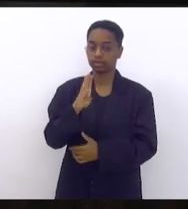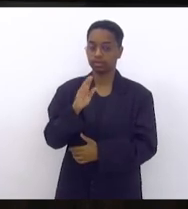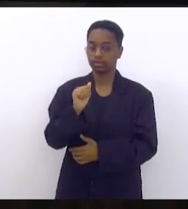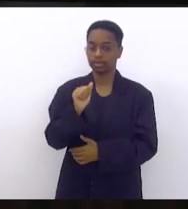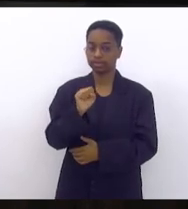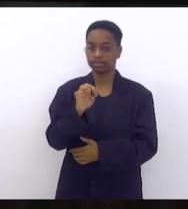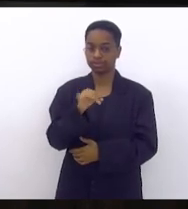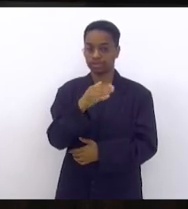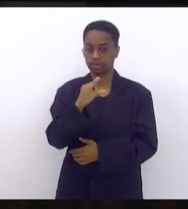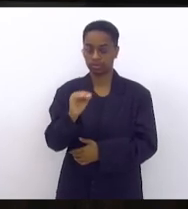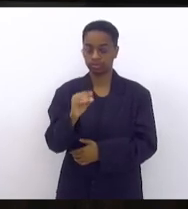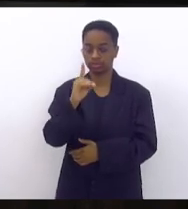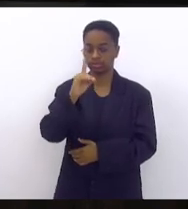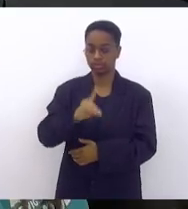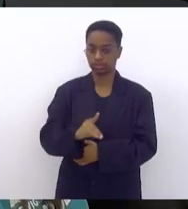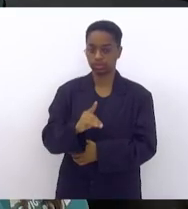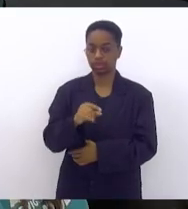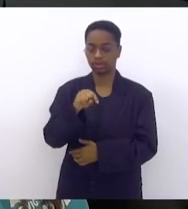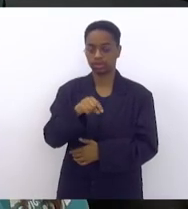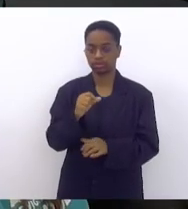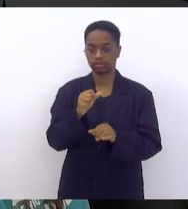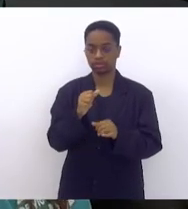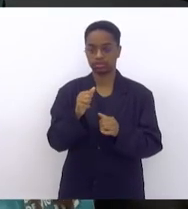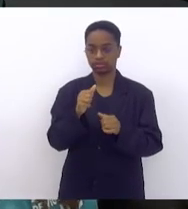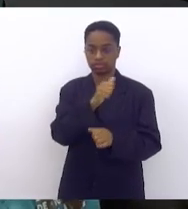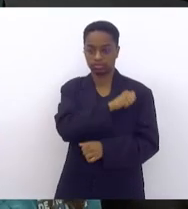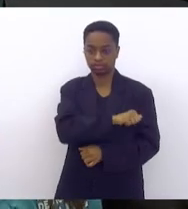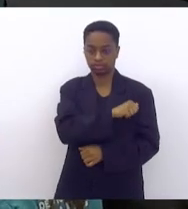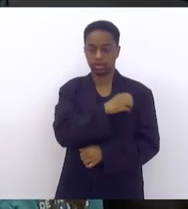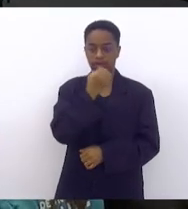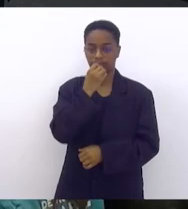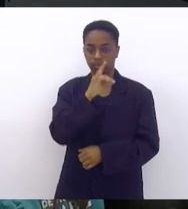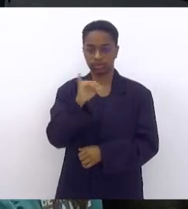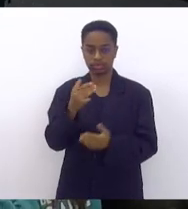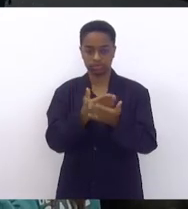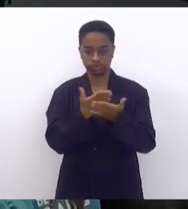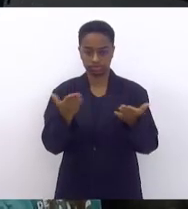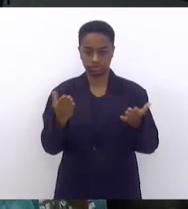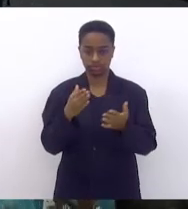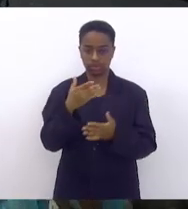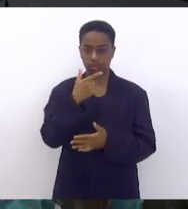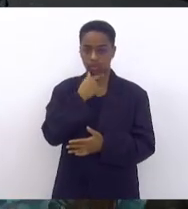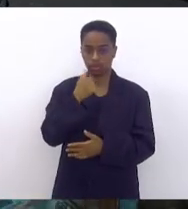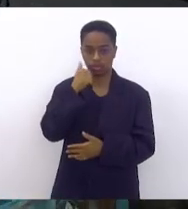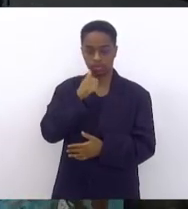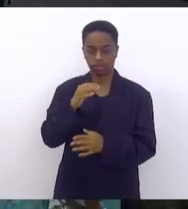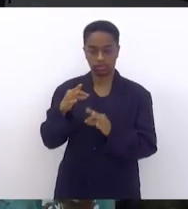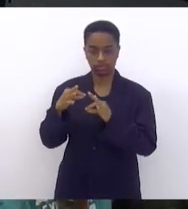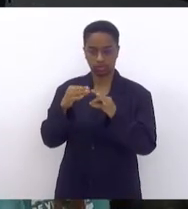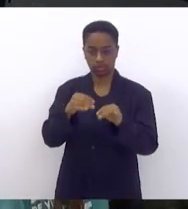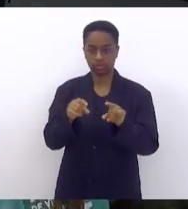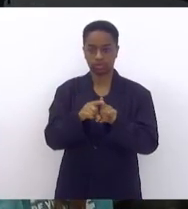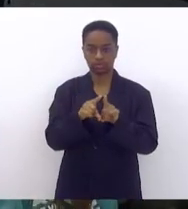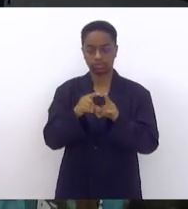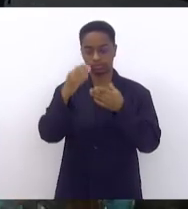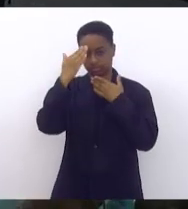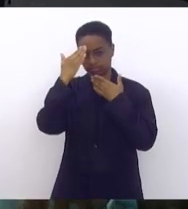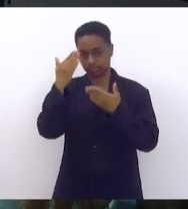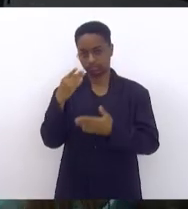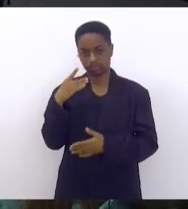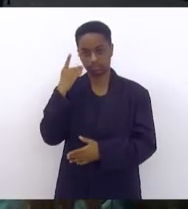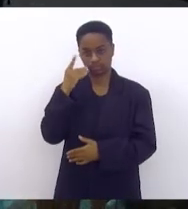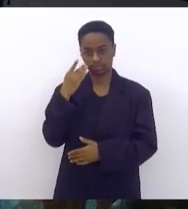o diretor do Centro de Saúde aqui do Rio. Bom dia a todos e a todas. E queria agradecer aqui a nossa parlamentar